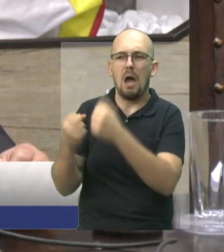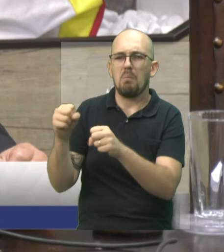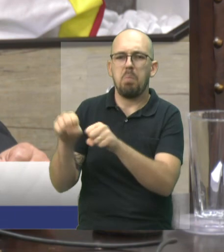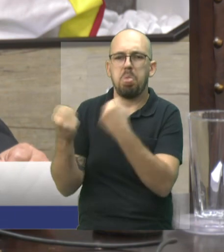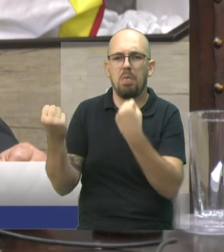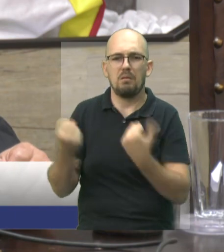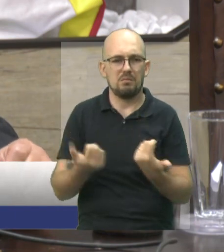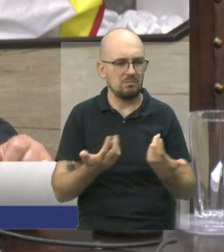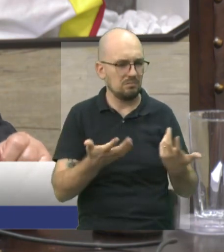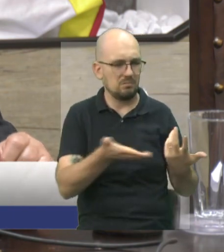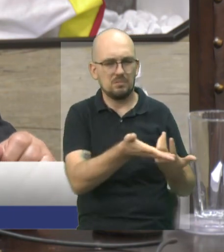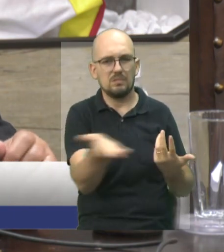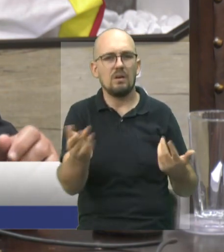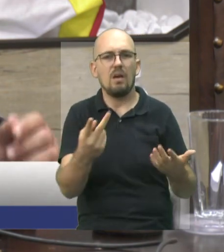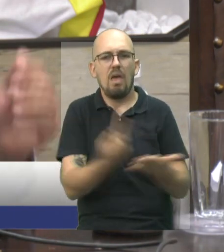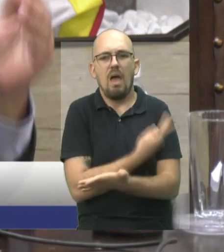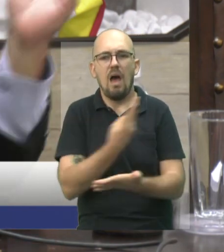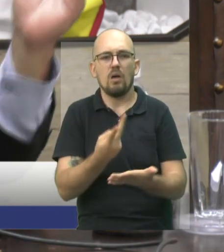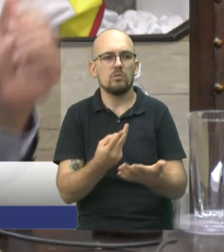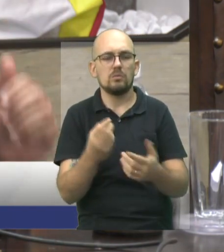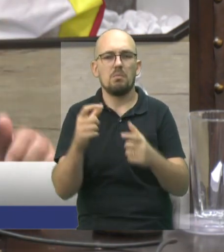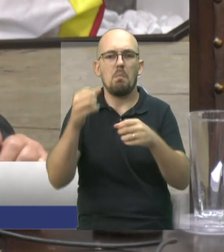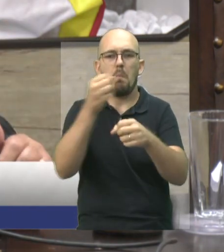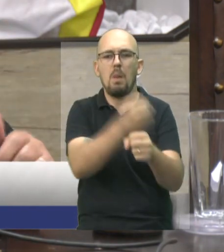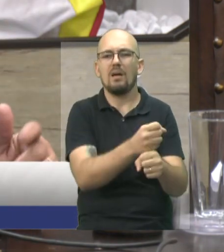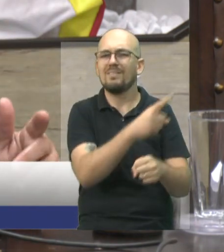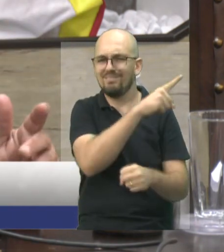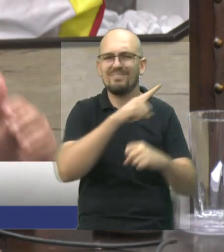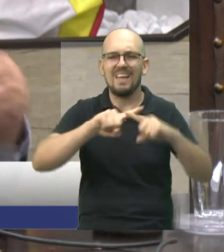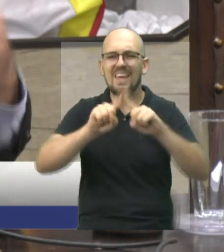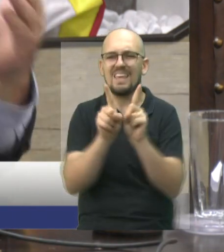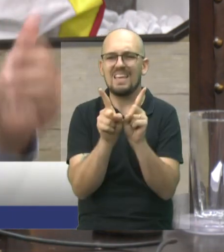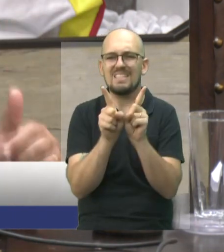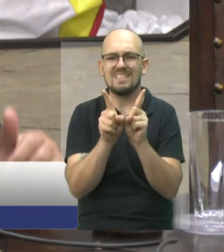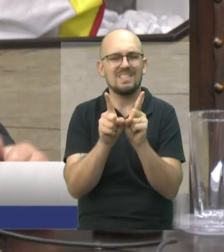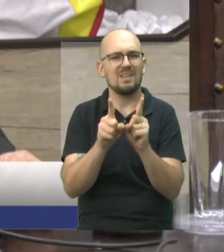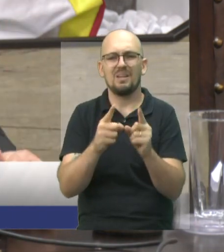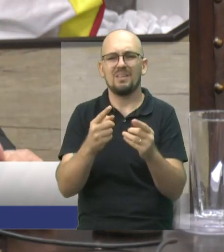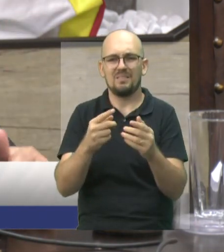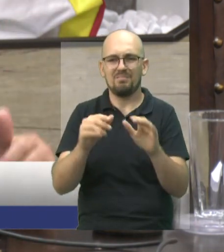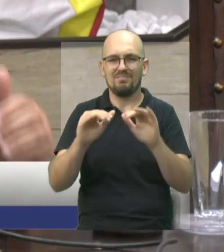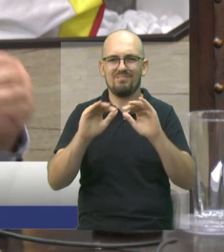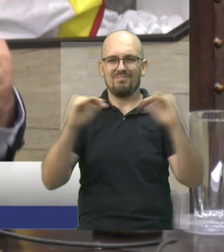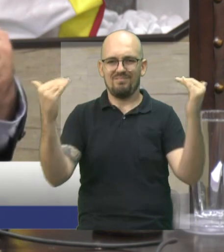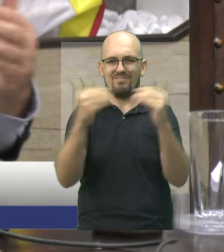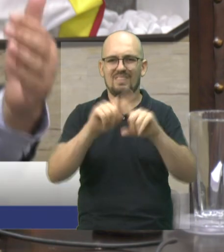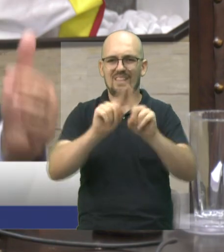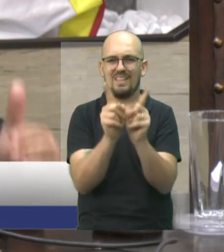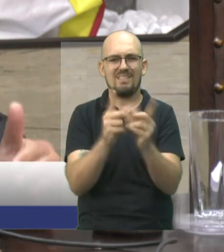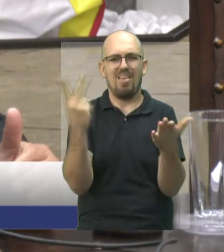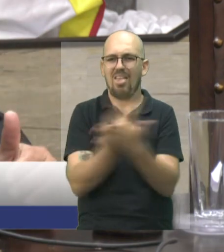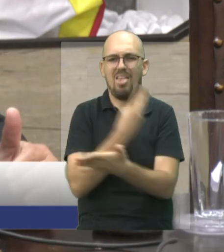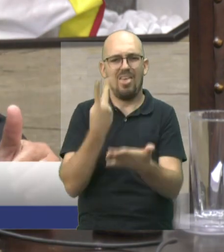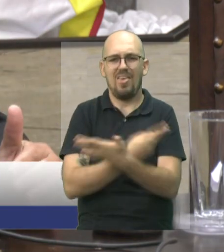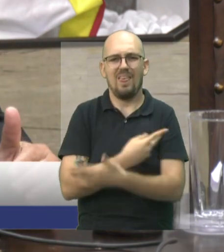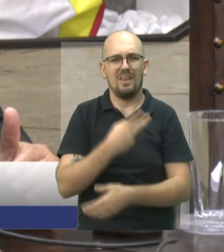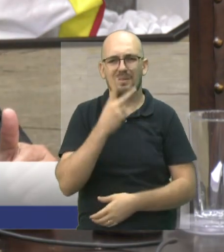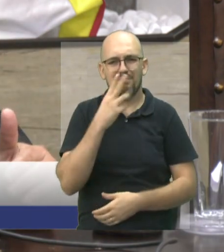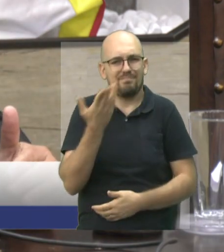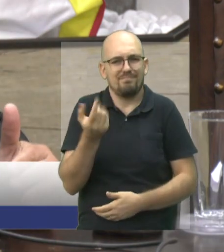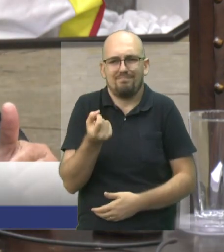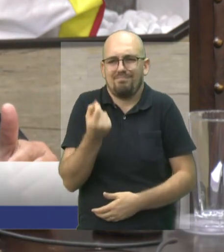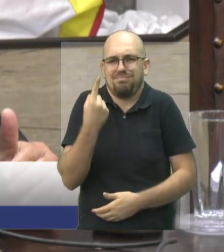na nossa cidade, uma sinalização lá no campo do 15 ridícula que precisa ser corrigida, precisa ser visto essas outras